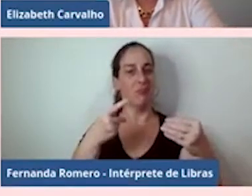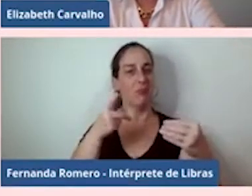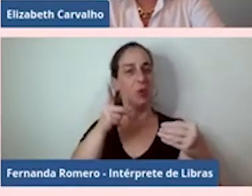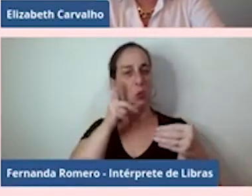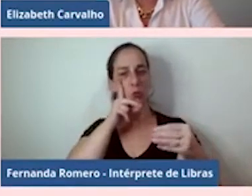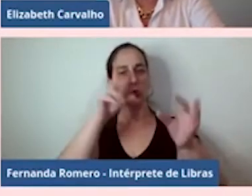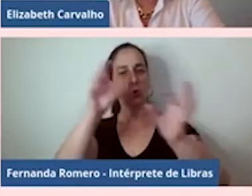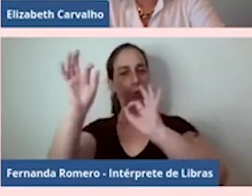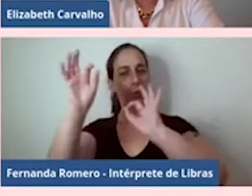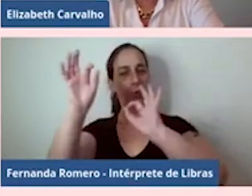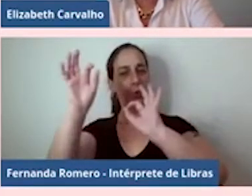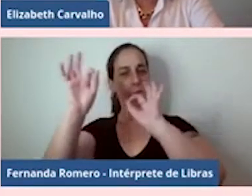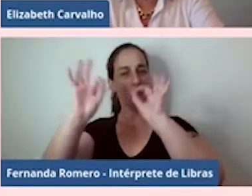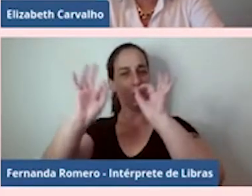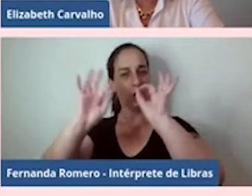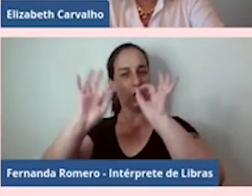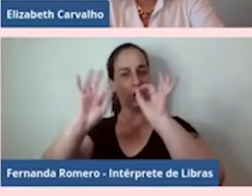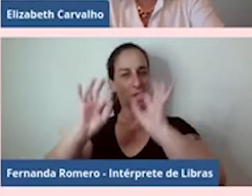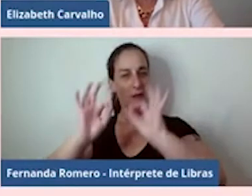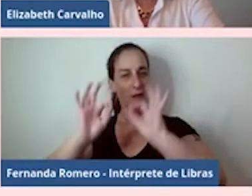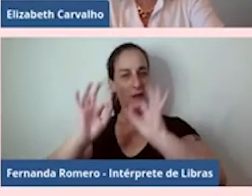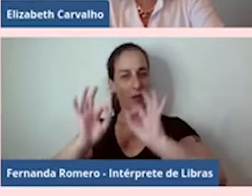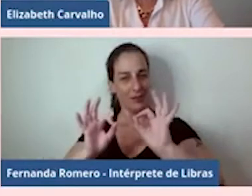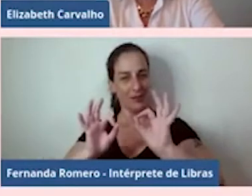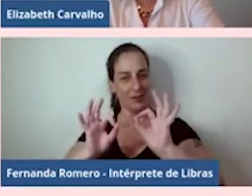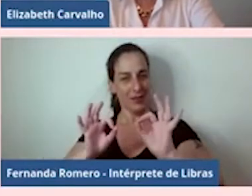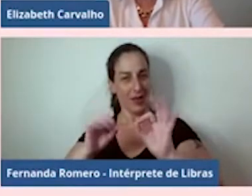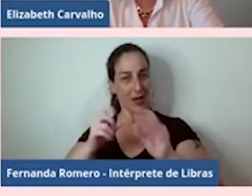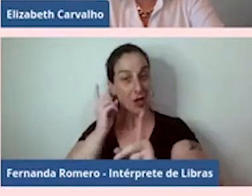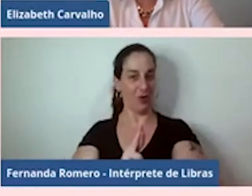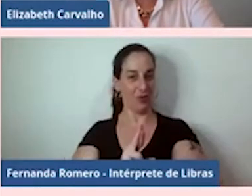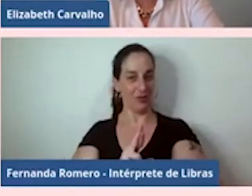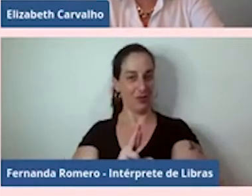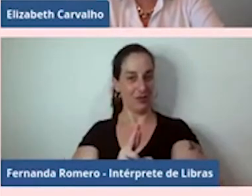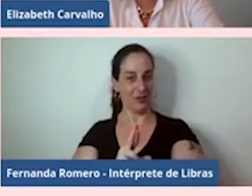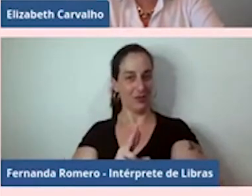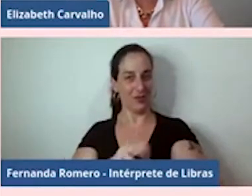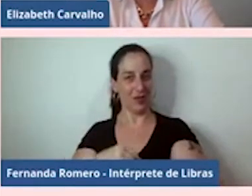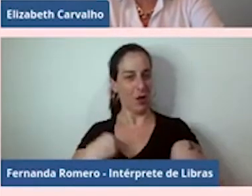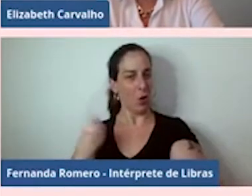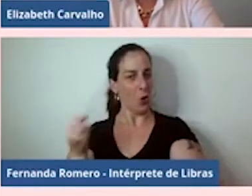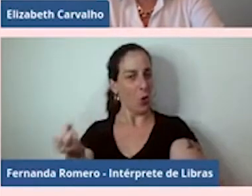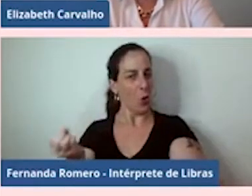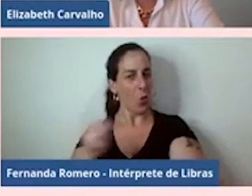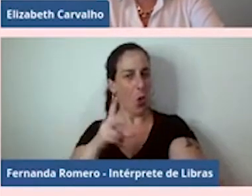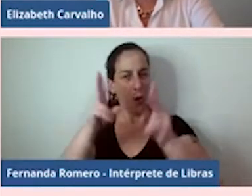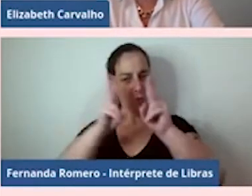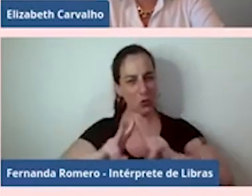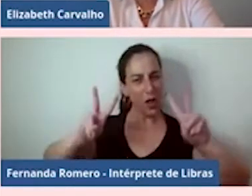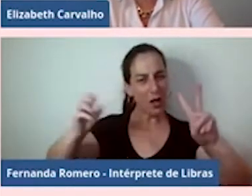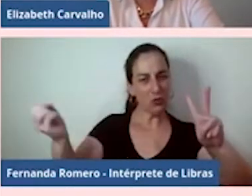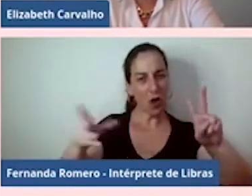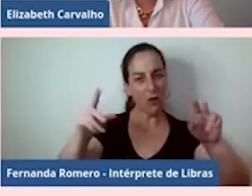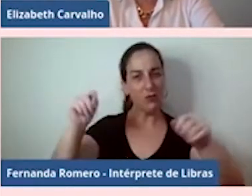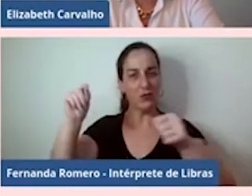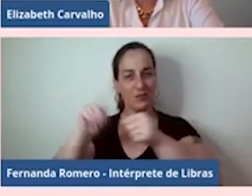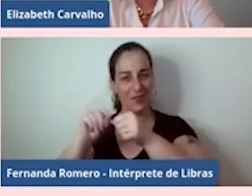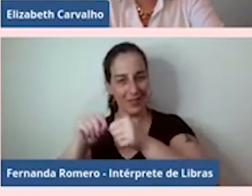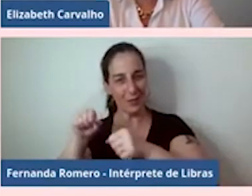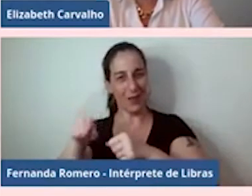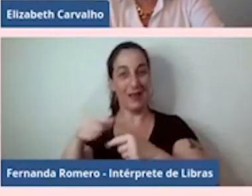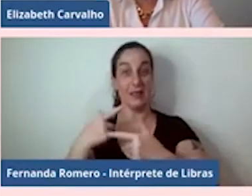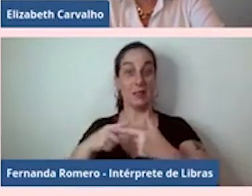né? E achar respostas para elas, e novos olhares, novos fazeres para esses dilemas, esses